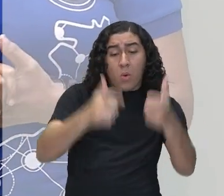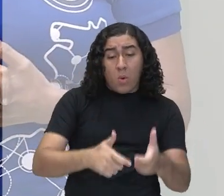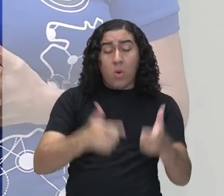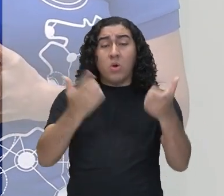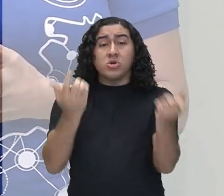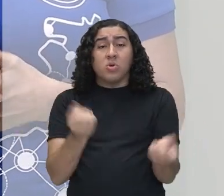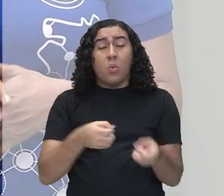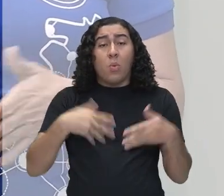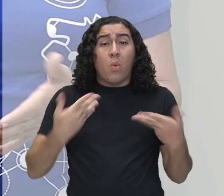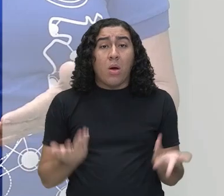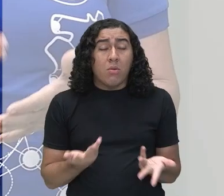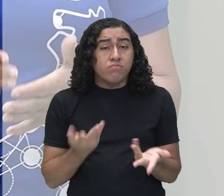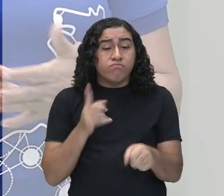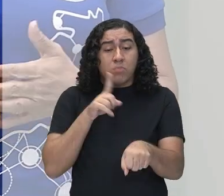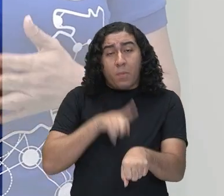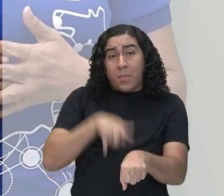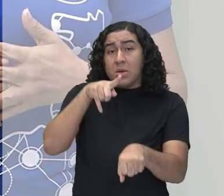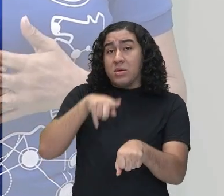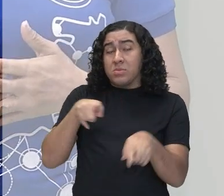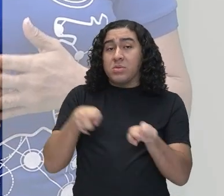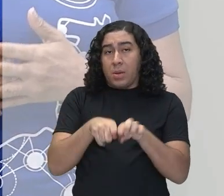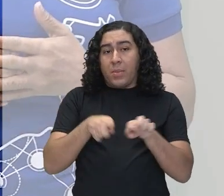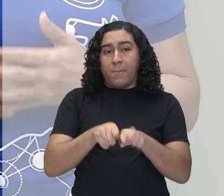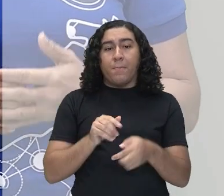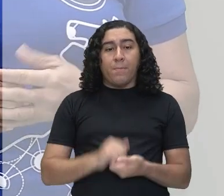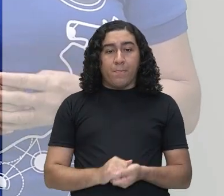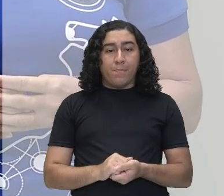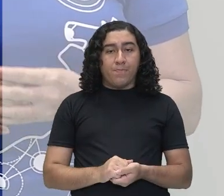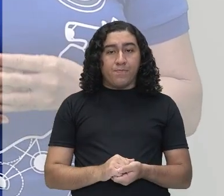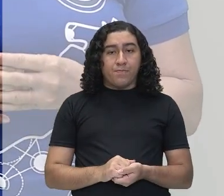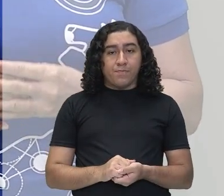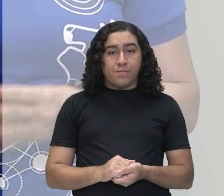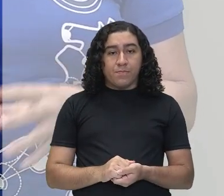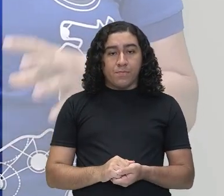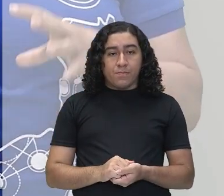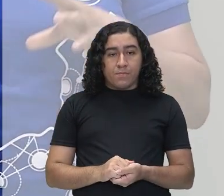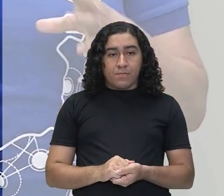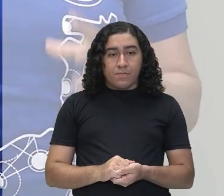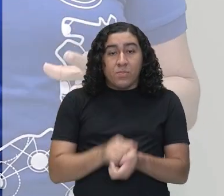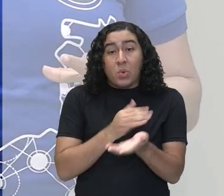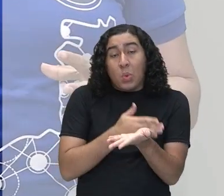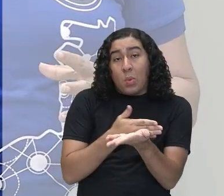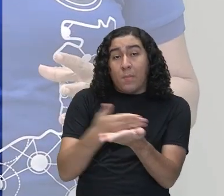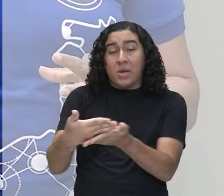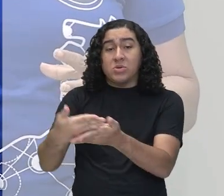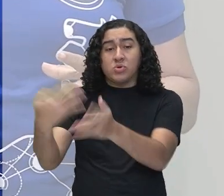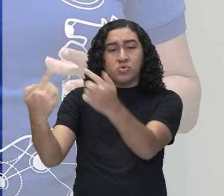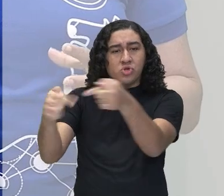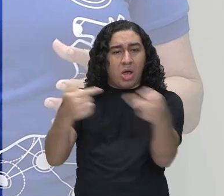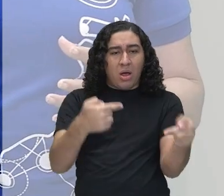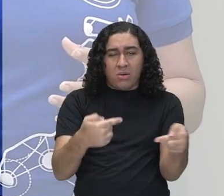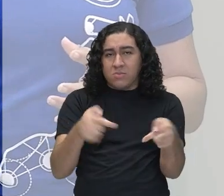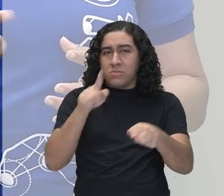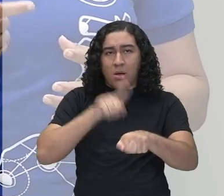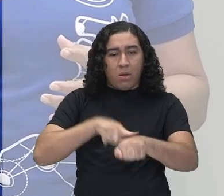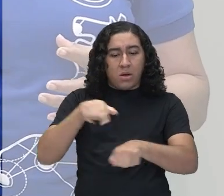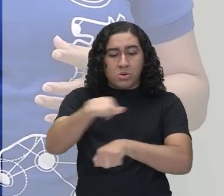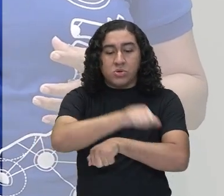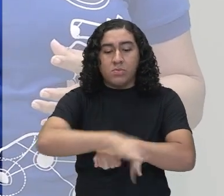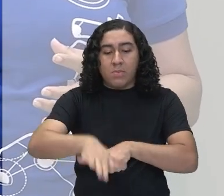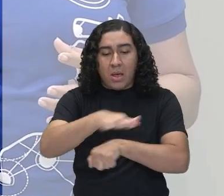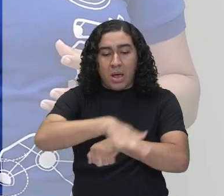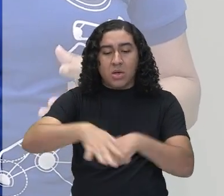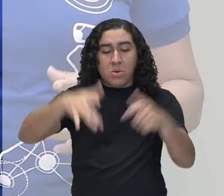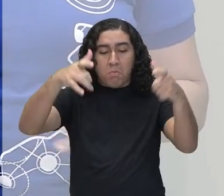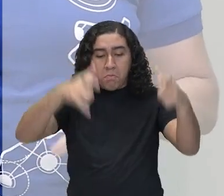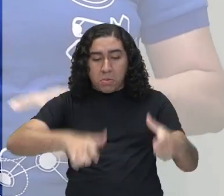aconteceu, em que momento, né? De início, taverna onde o diálogo é travado, né? Então, acontece ali